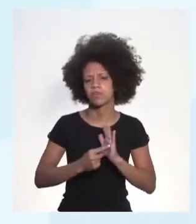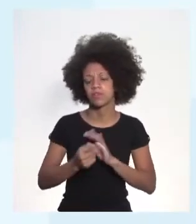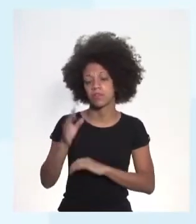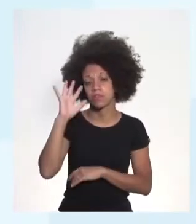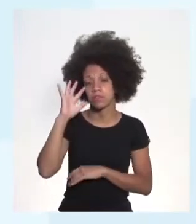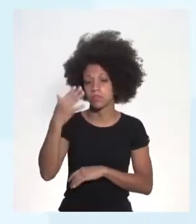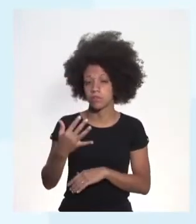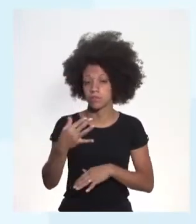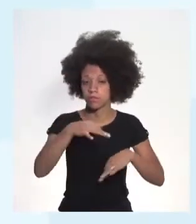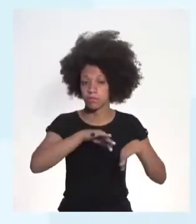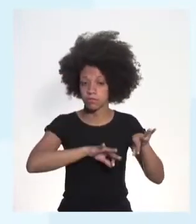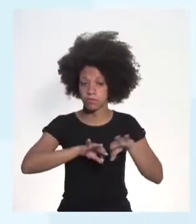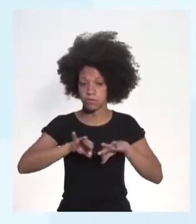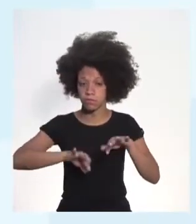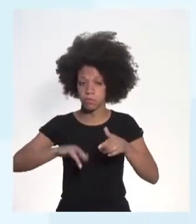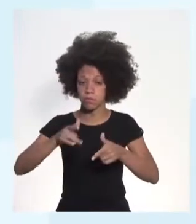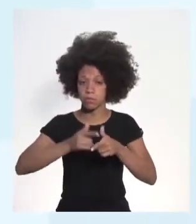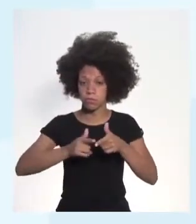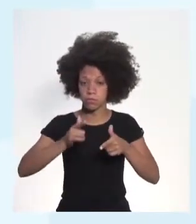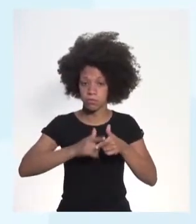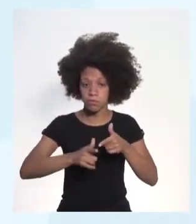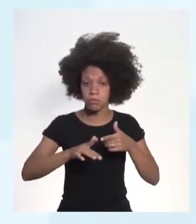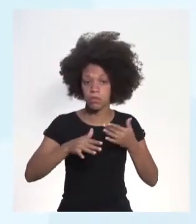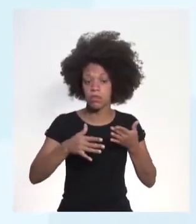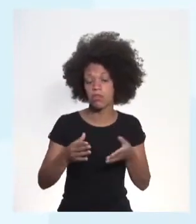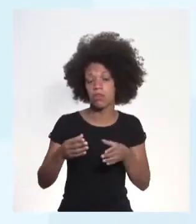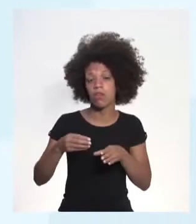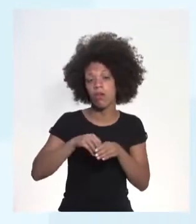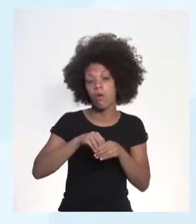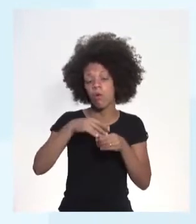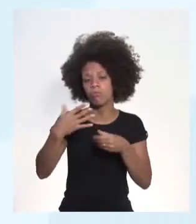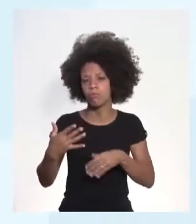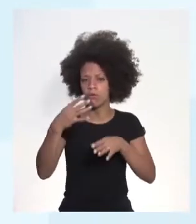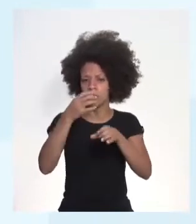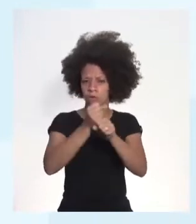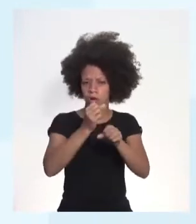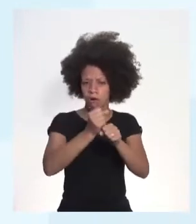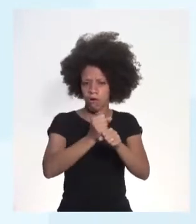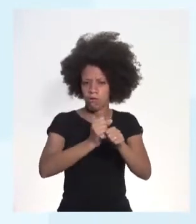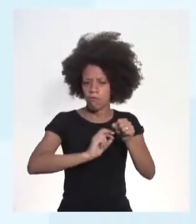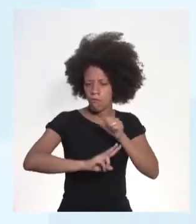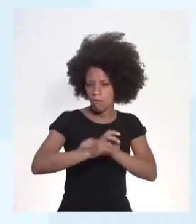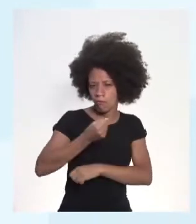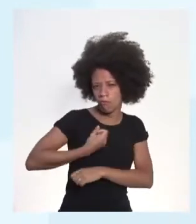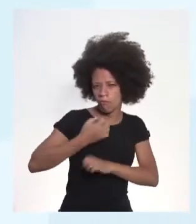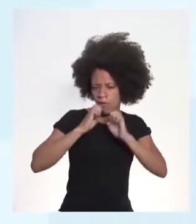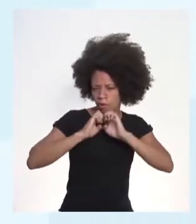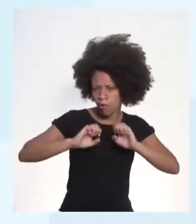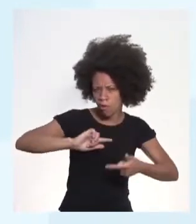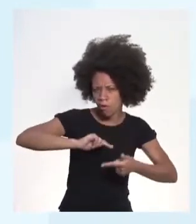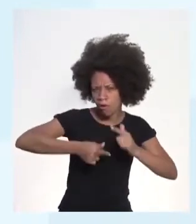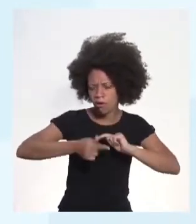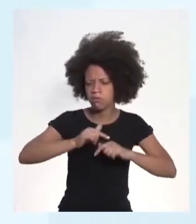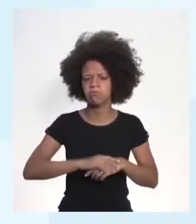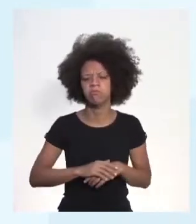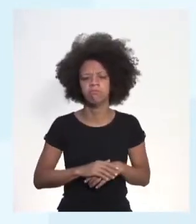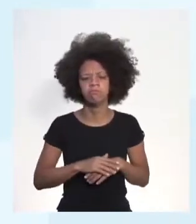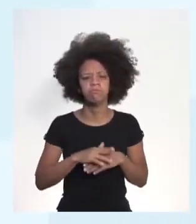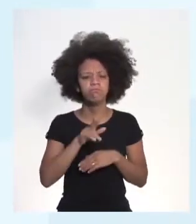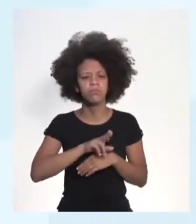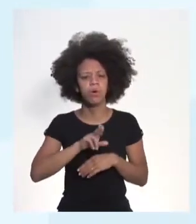resolver e elaborar situações-problema que envolvam cálculo do valor numérico de expressões algébricas